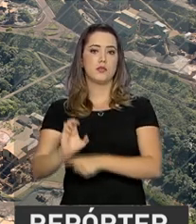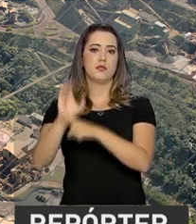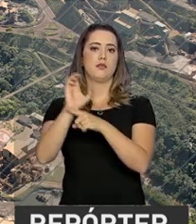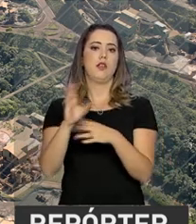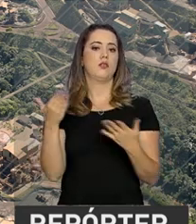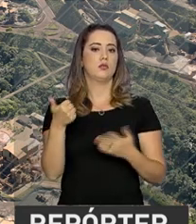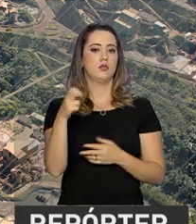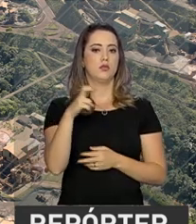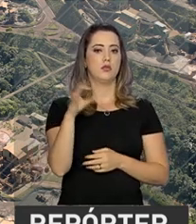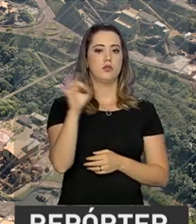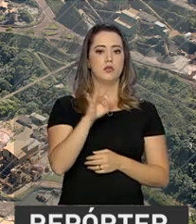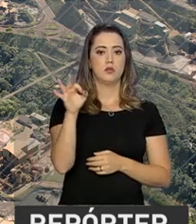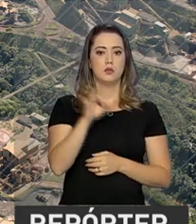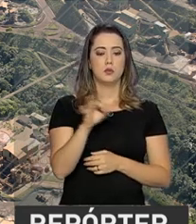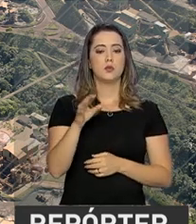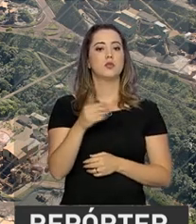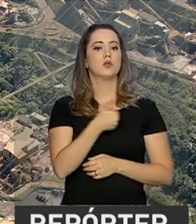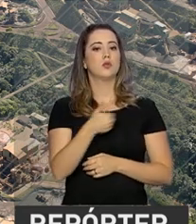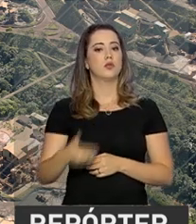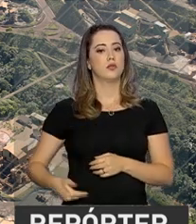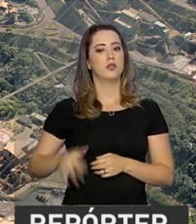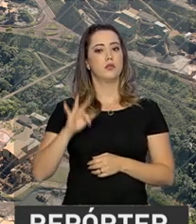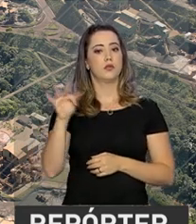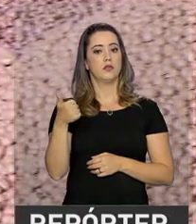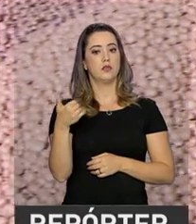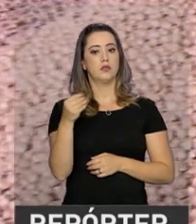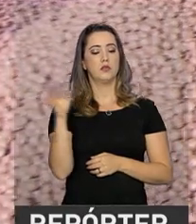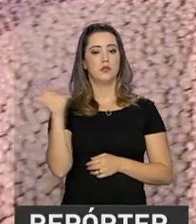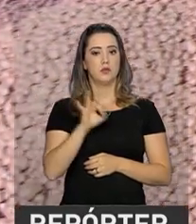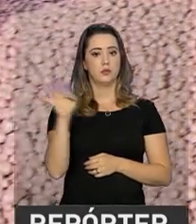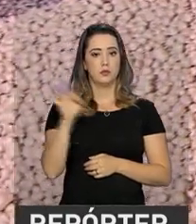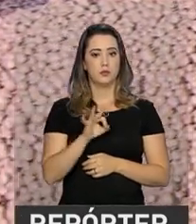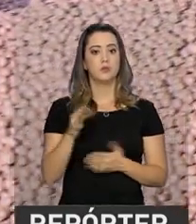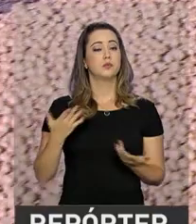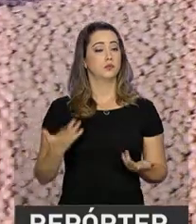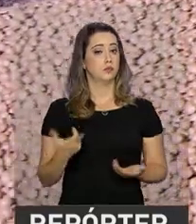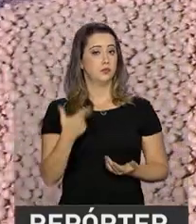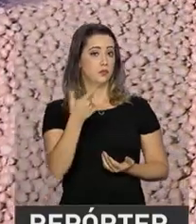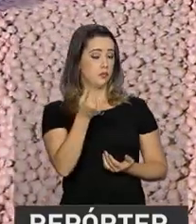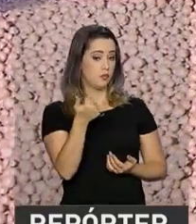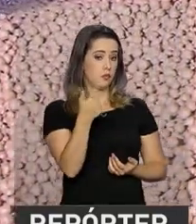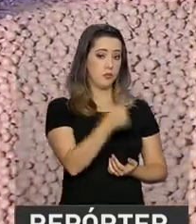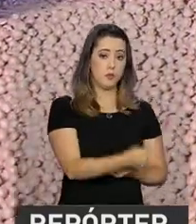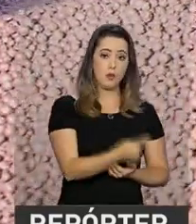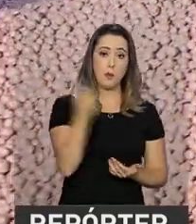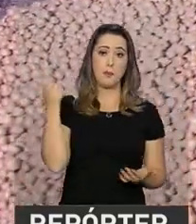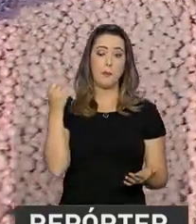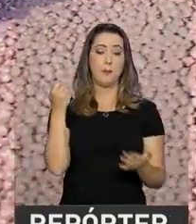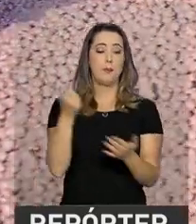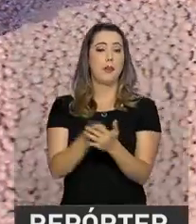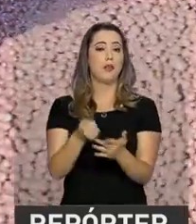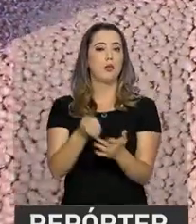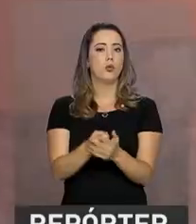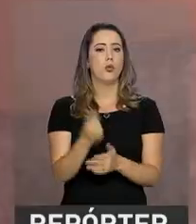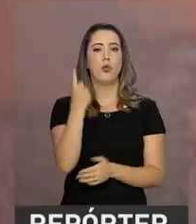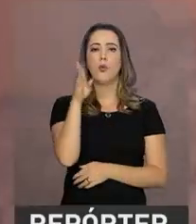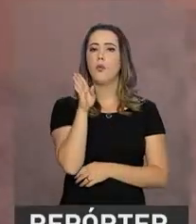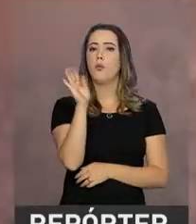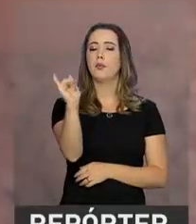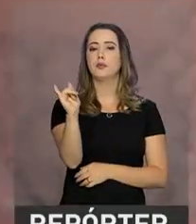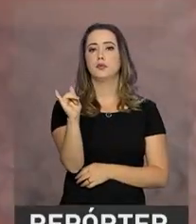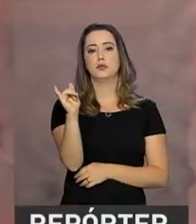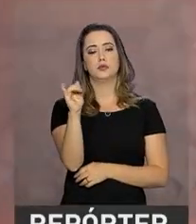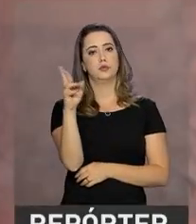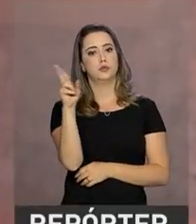a mudança é de 12 para 10 por cento em 2017 o setor mineral pagou cerca de 1 bilhão e oitocentos